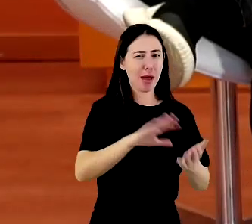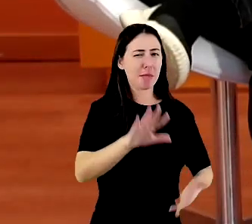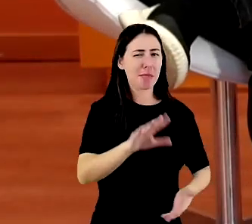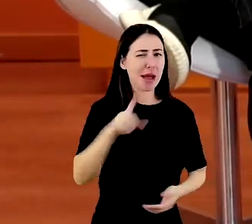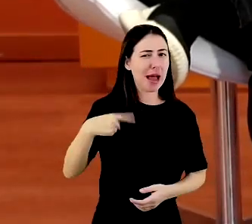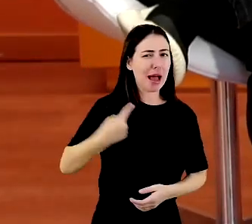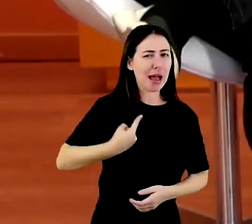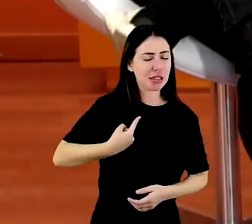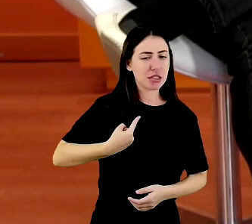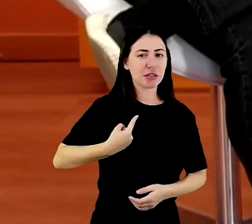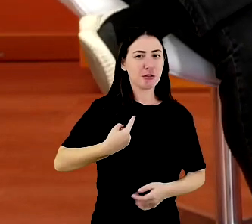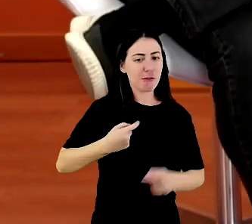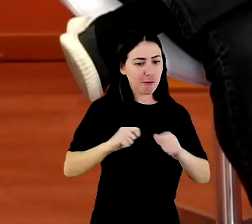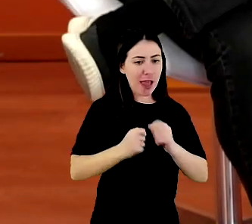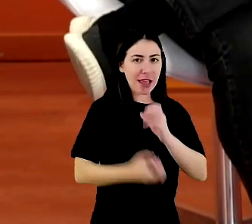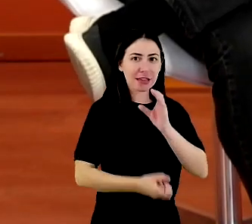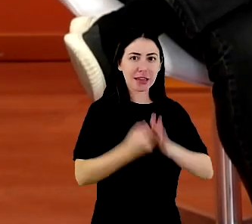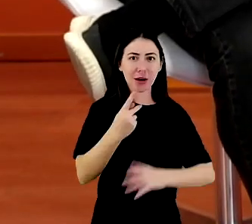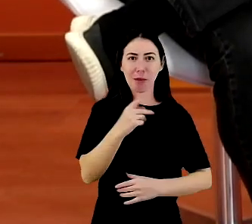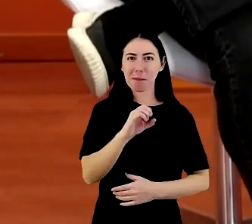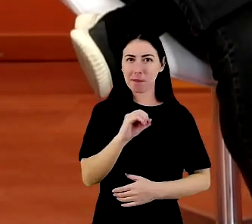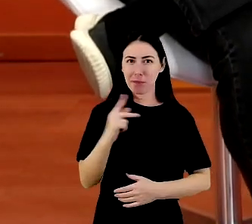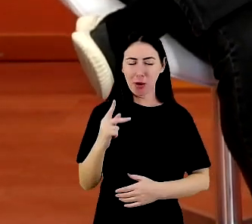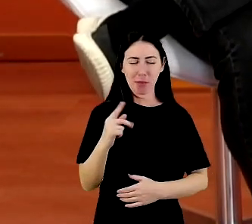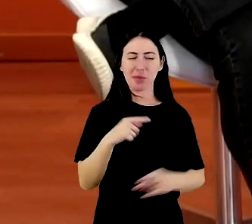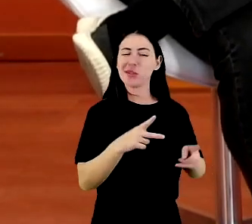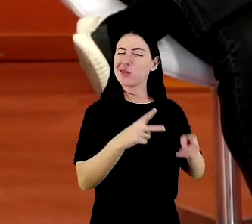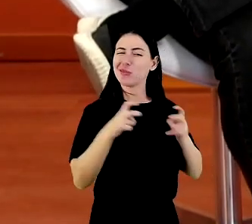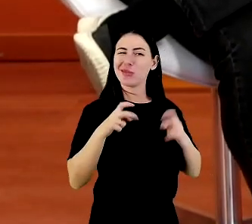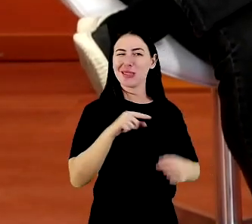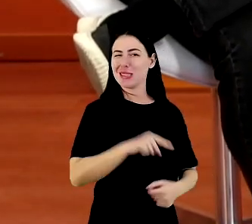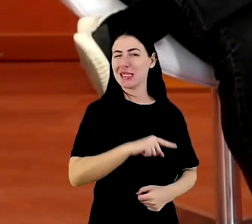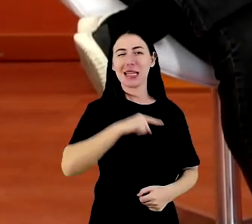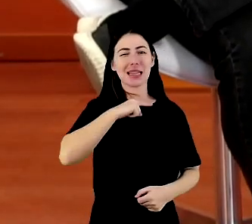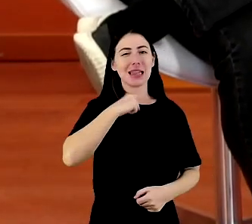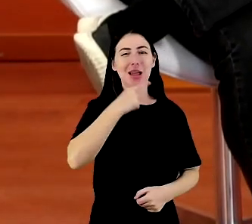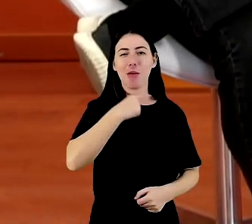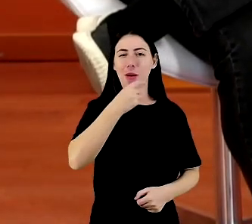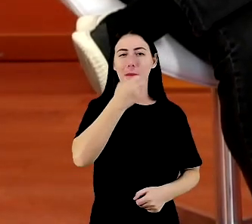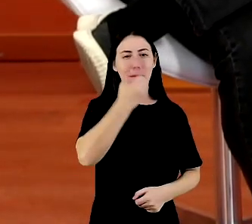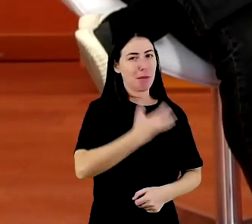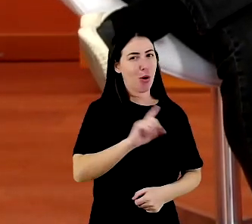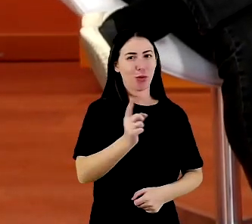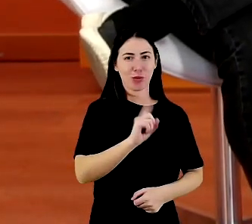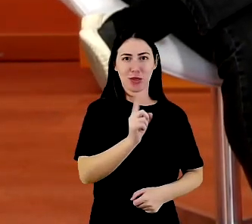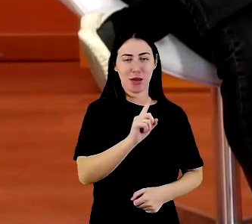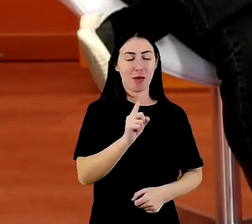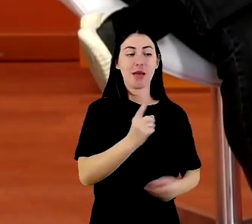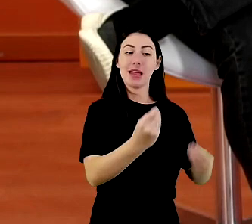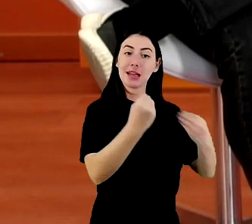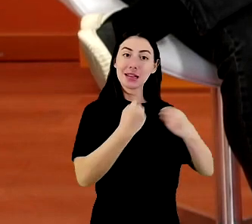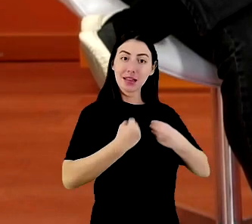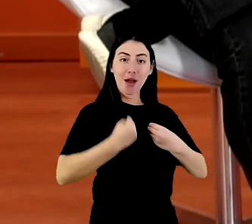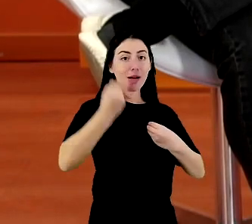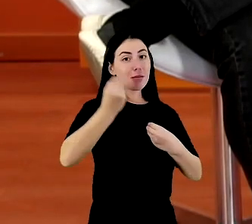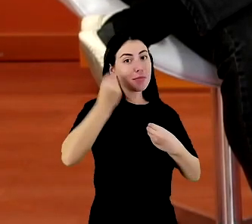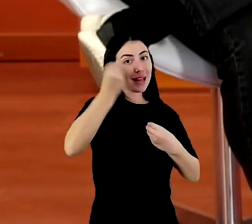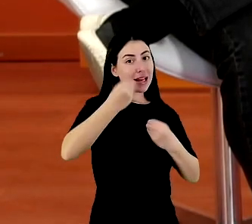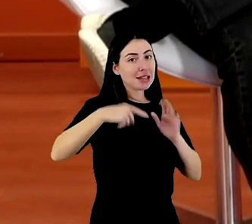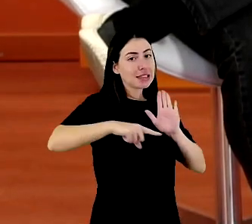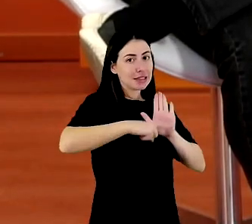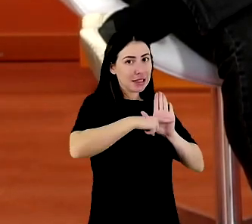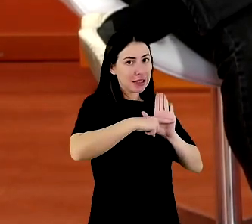derrota, aprendendo como não se faz, que a gente aprende como se faz. E a gente tem que ter a mesma velocidade de armar e se construir,